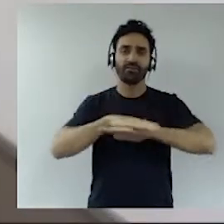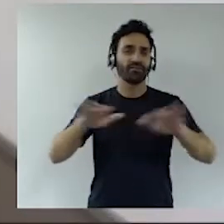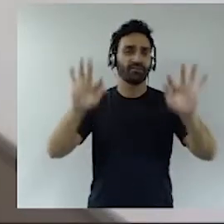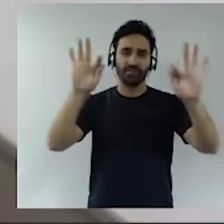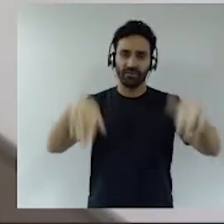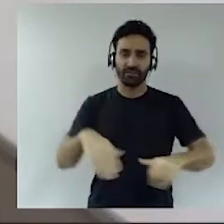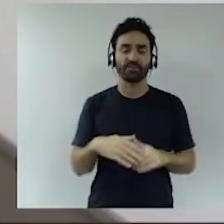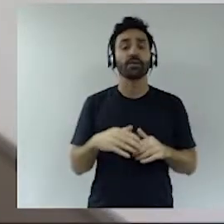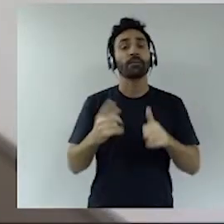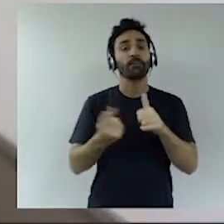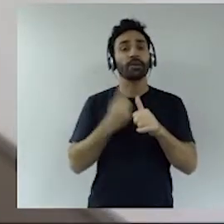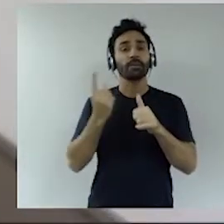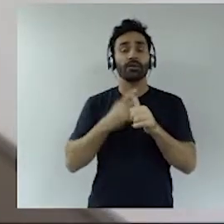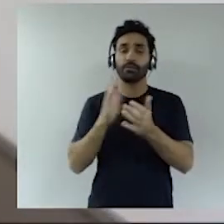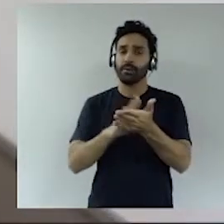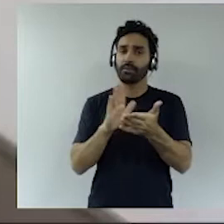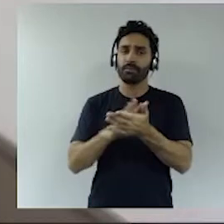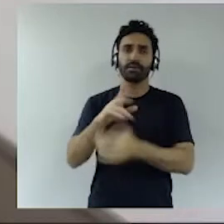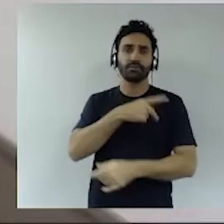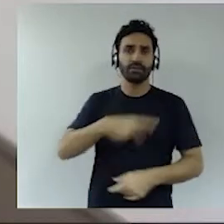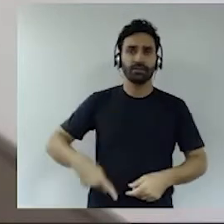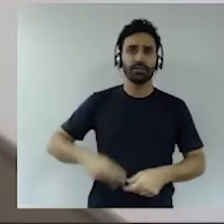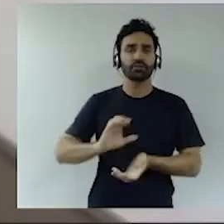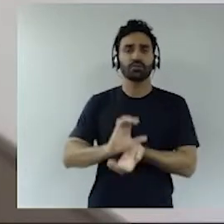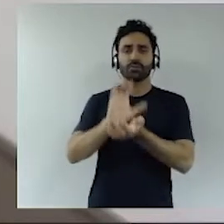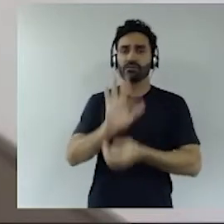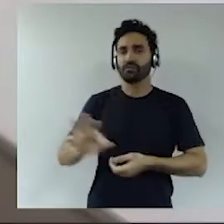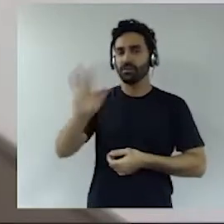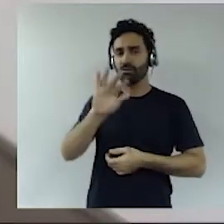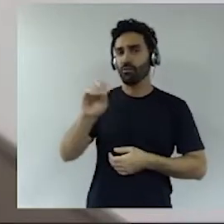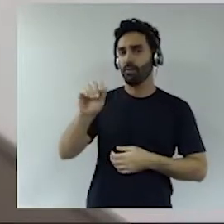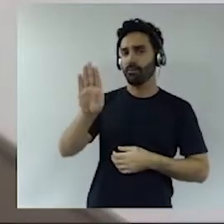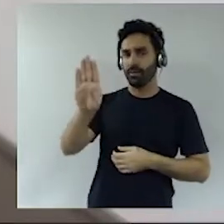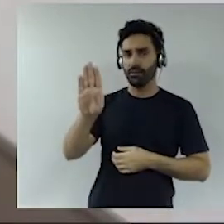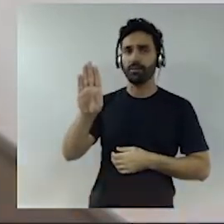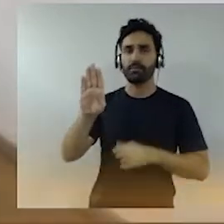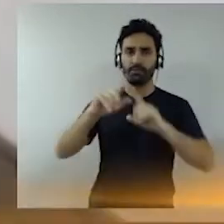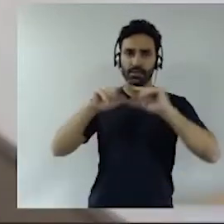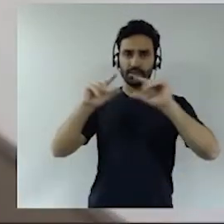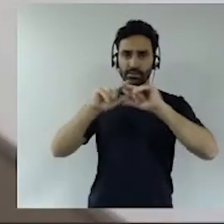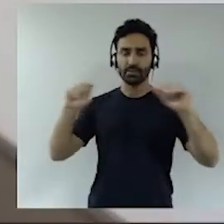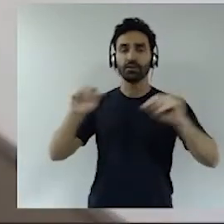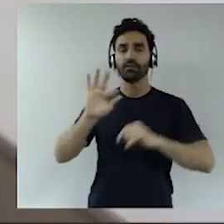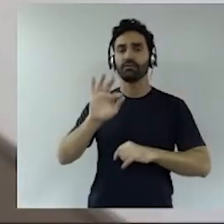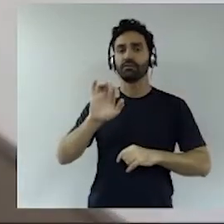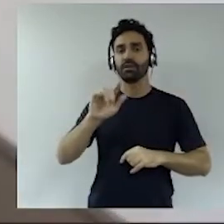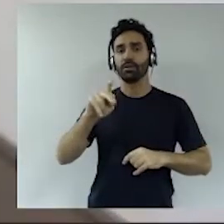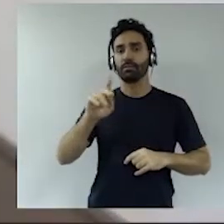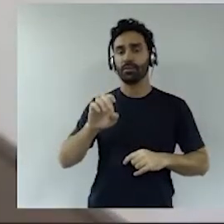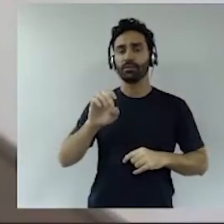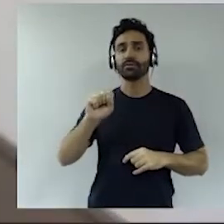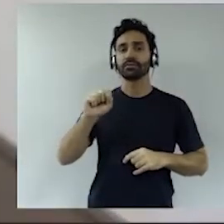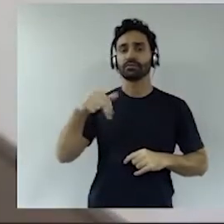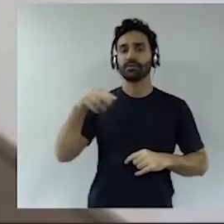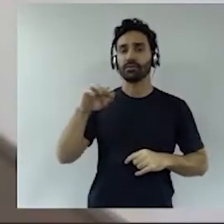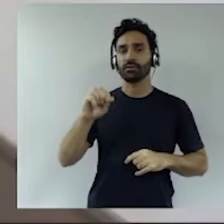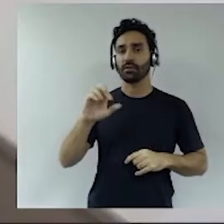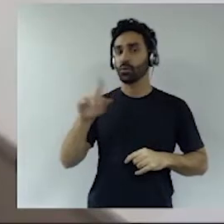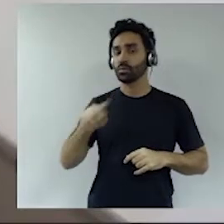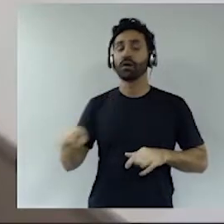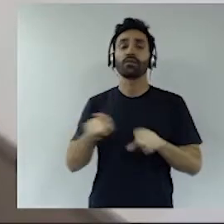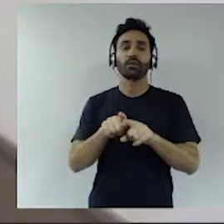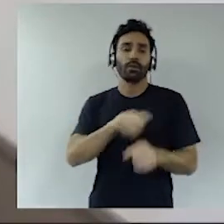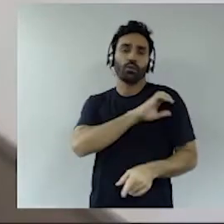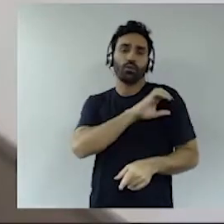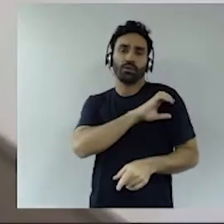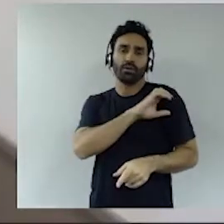Inicio parabenizando o presidente do Conselho Federal da Ordem dos Advogados do Brasil, Felipe Santa Cruz, o coordenador-geral do evento,